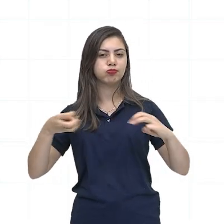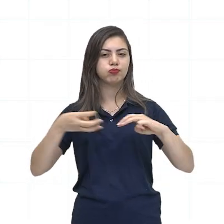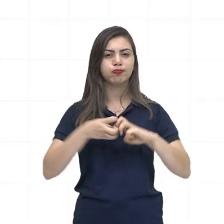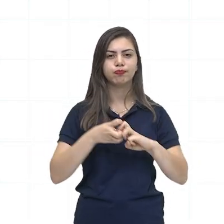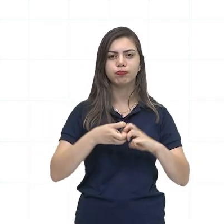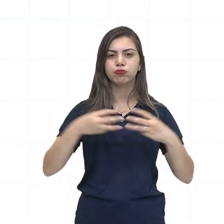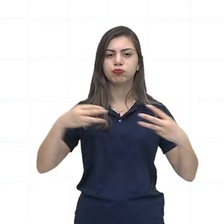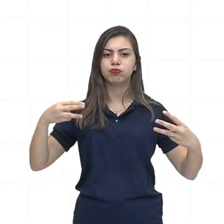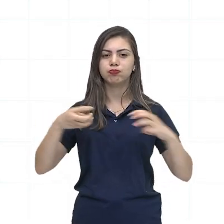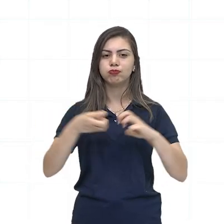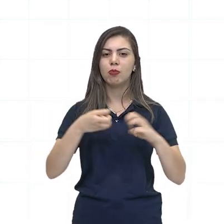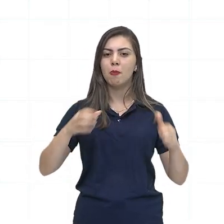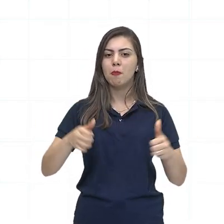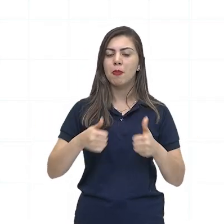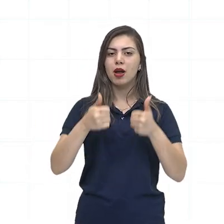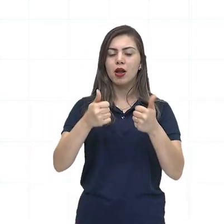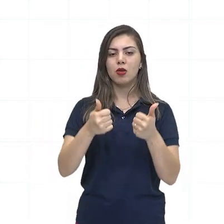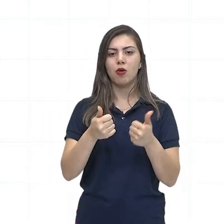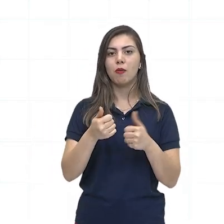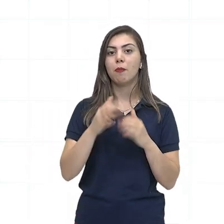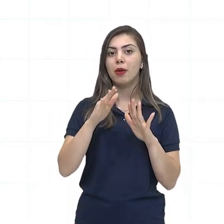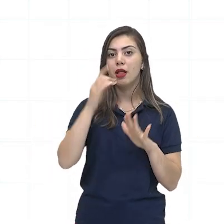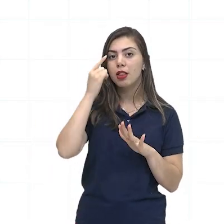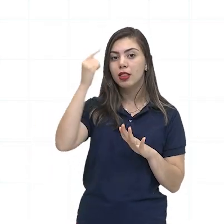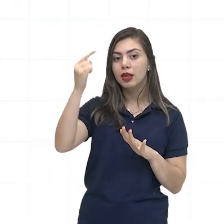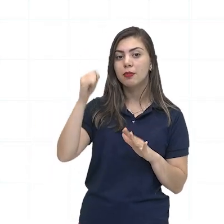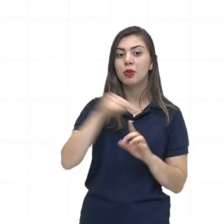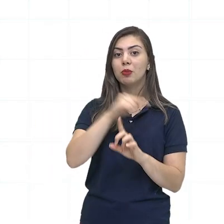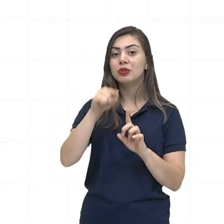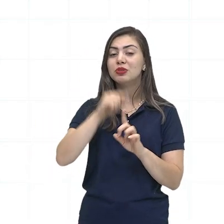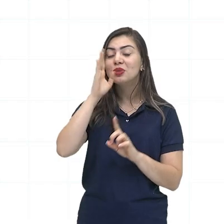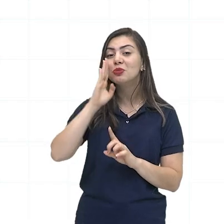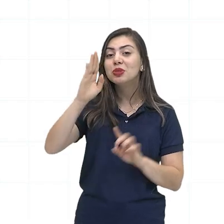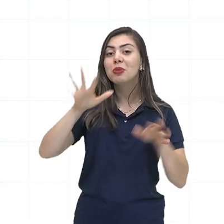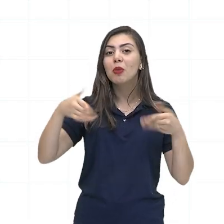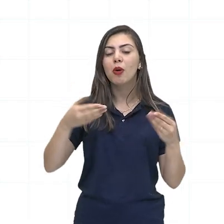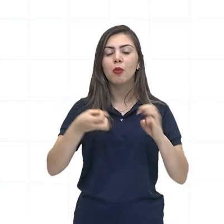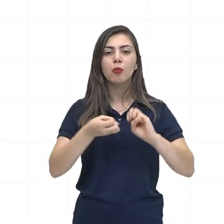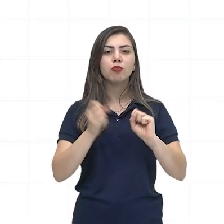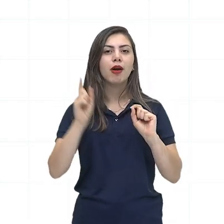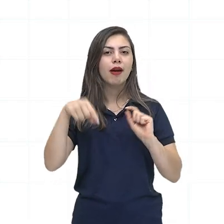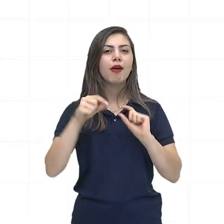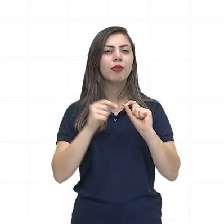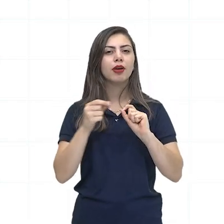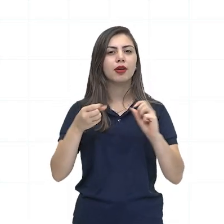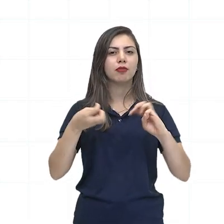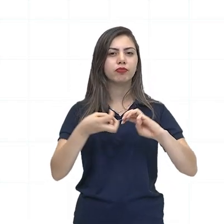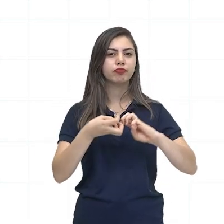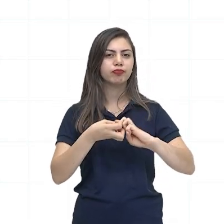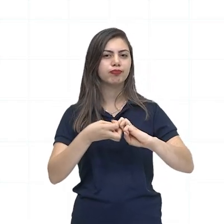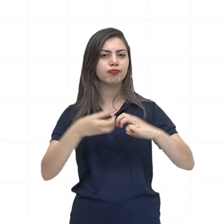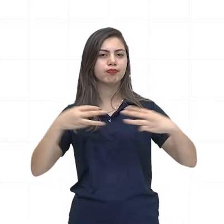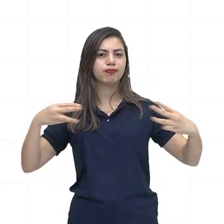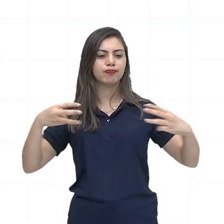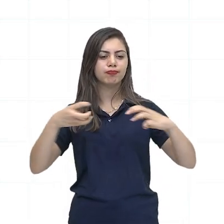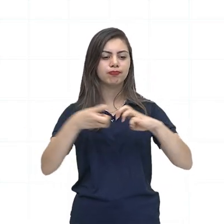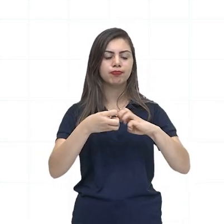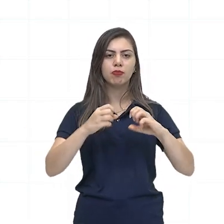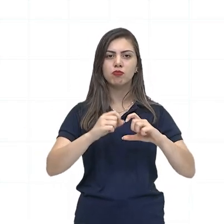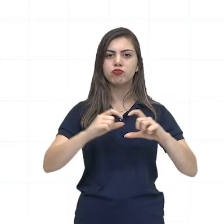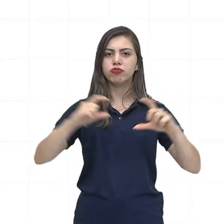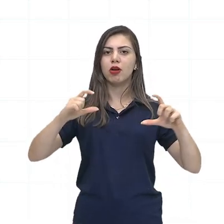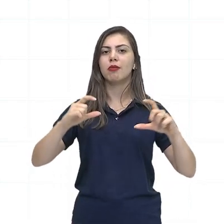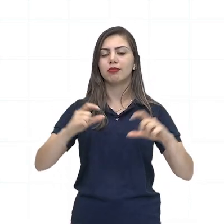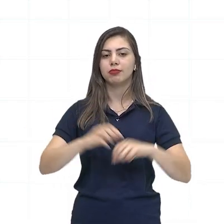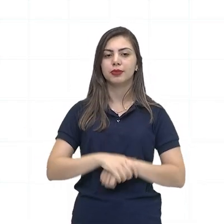muscular, definição e tonificação dos músculos, lembrando que esse é o objetivo principal, tá bom? Tonificar